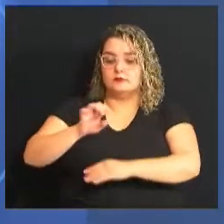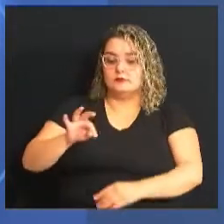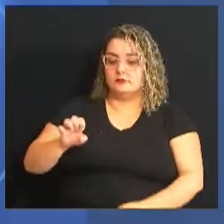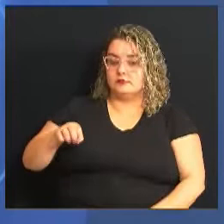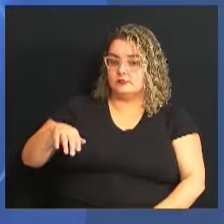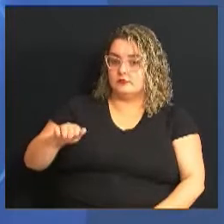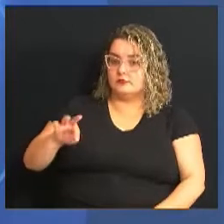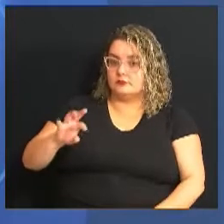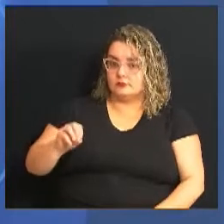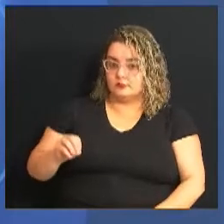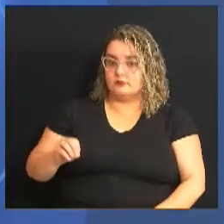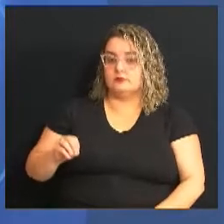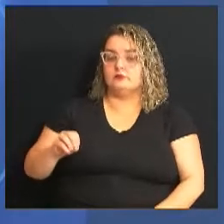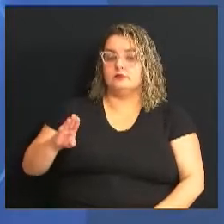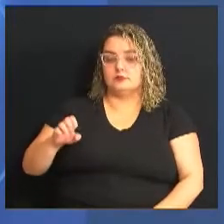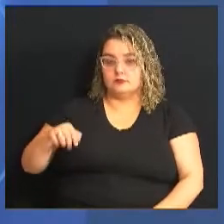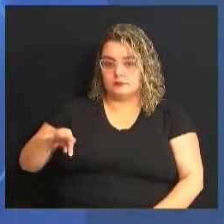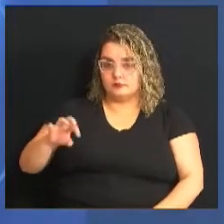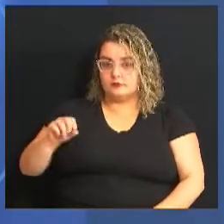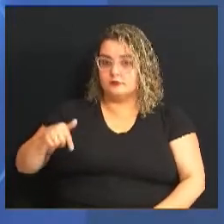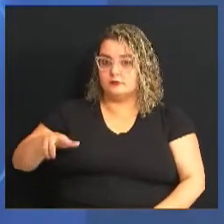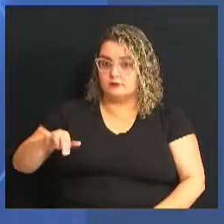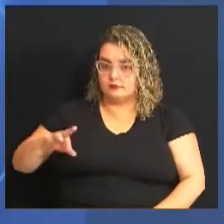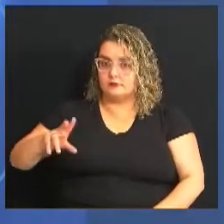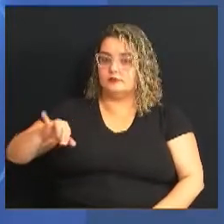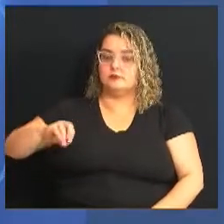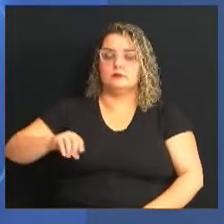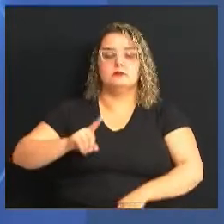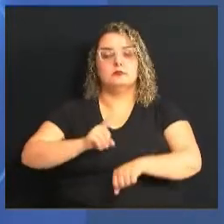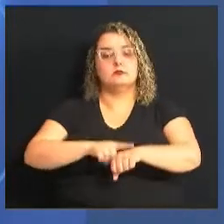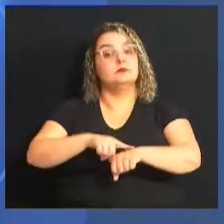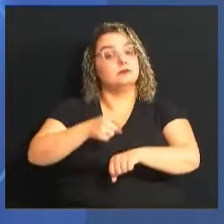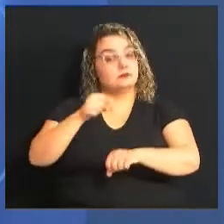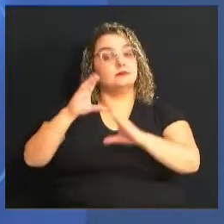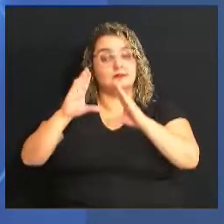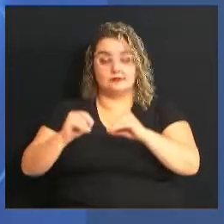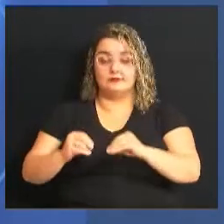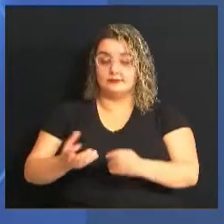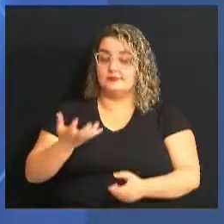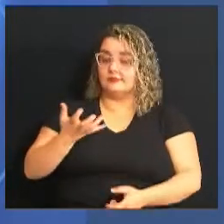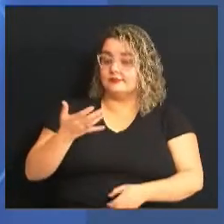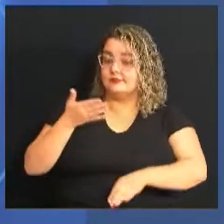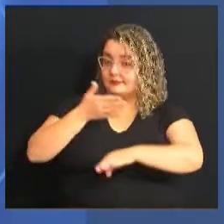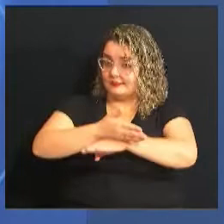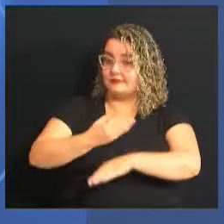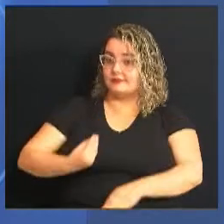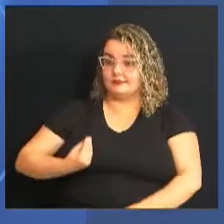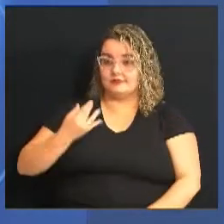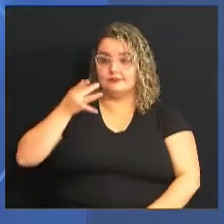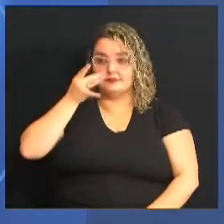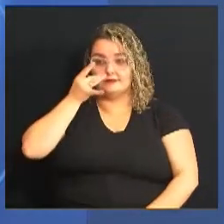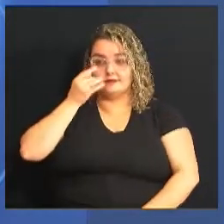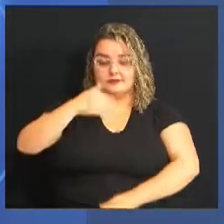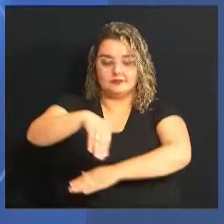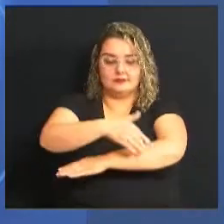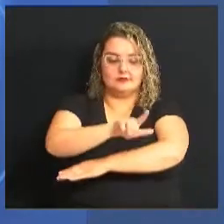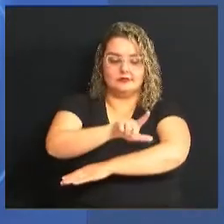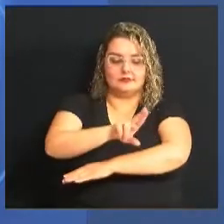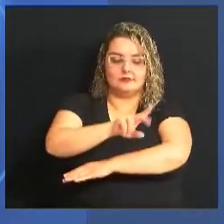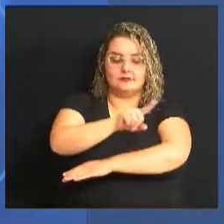Bento Quirino a partir das 8 horas da noite. E se você quiser participar presencialmente, é só ir à Rua